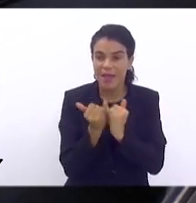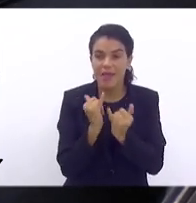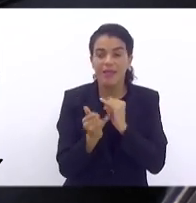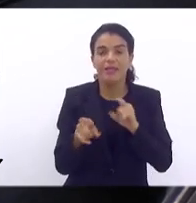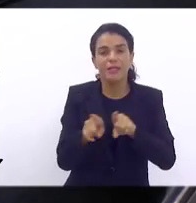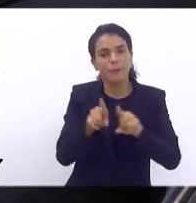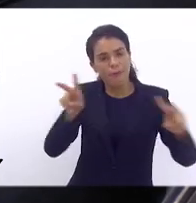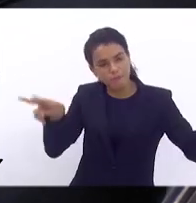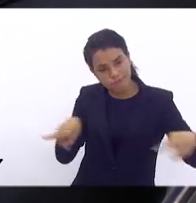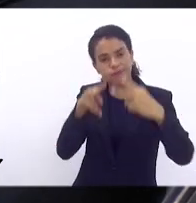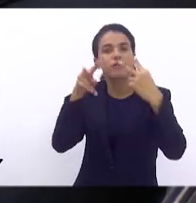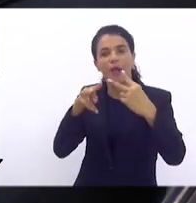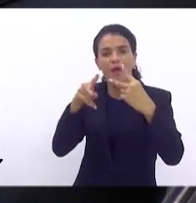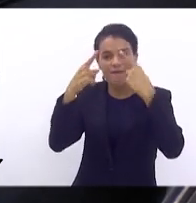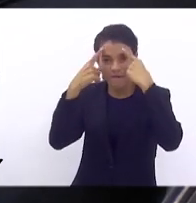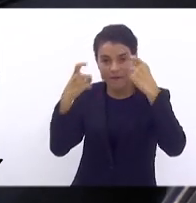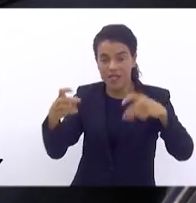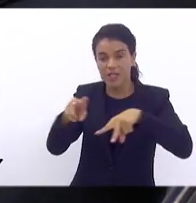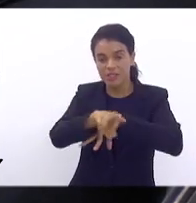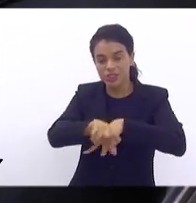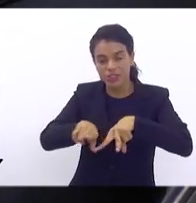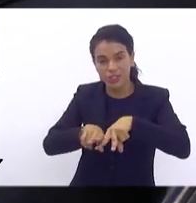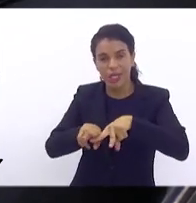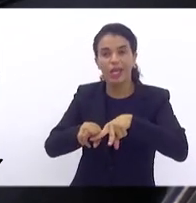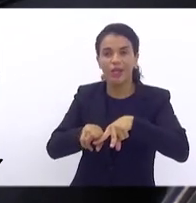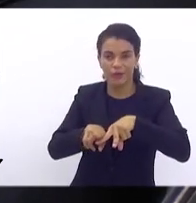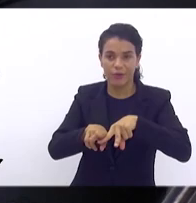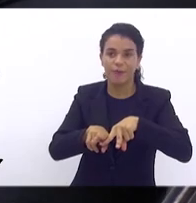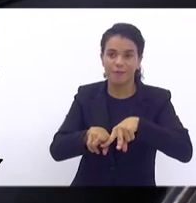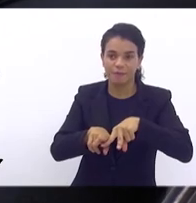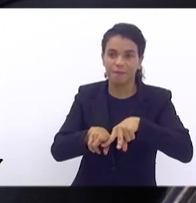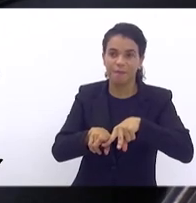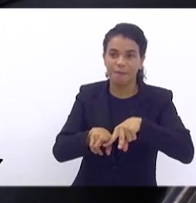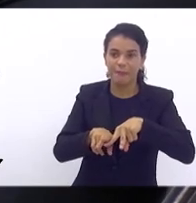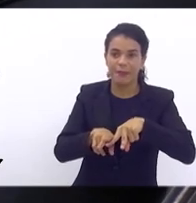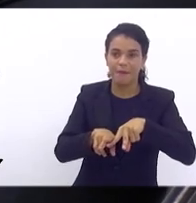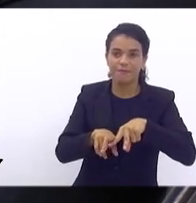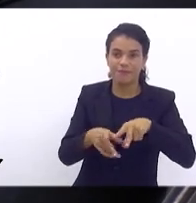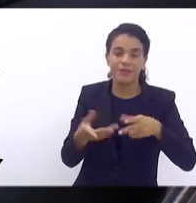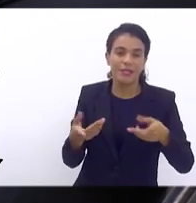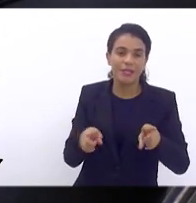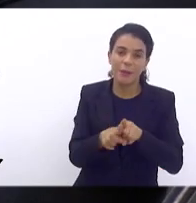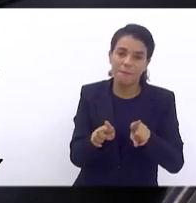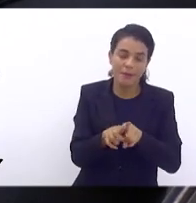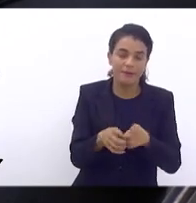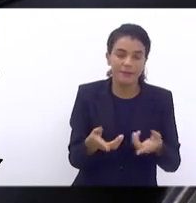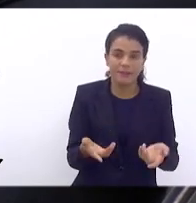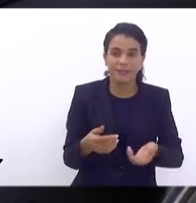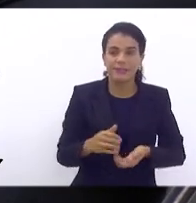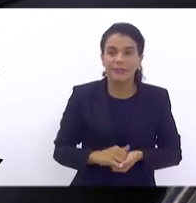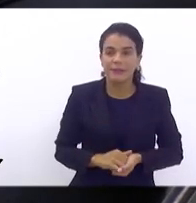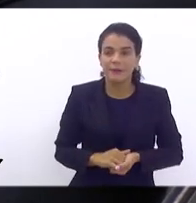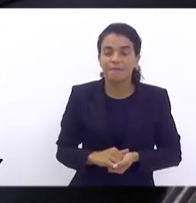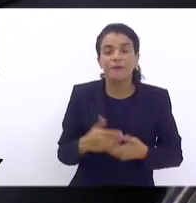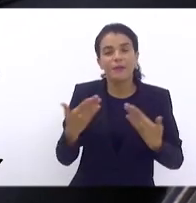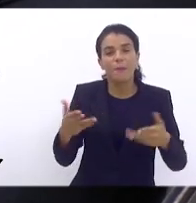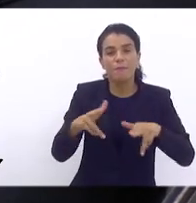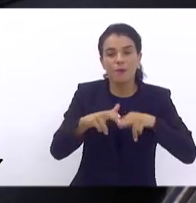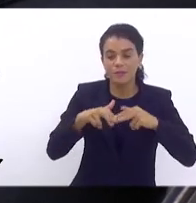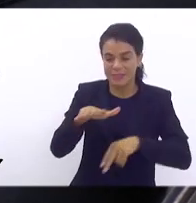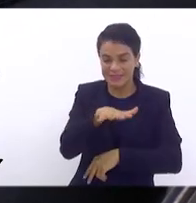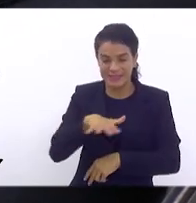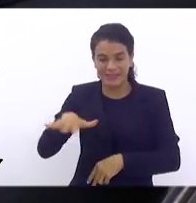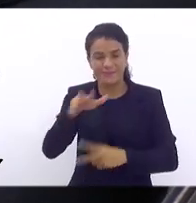a gente se depara com a violência de gênero fora do contexto das relações íntimas e de afeto né E esse espaço